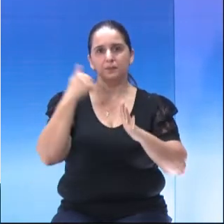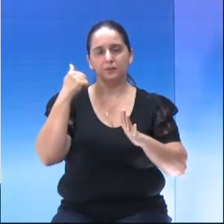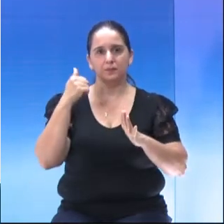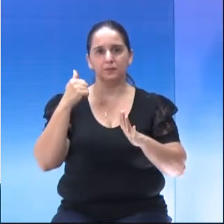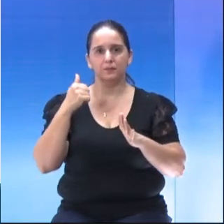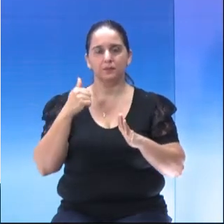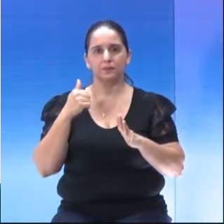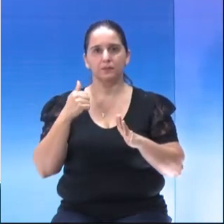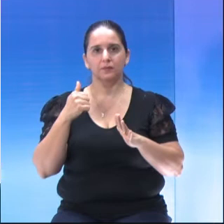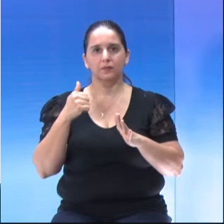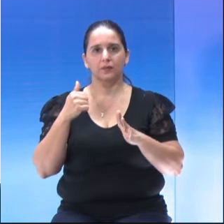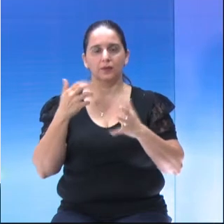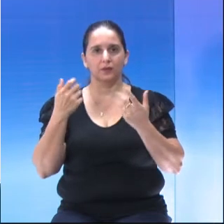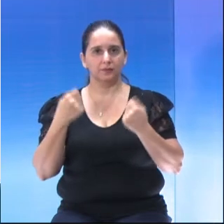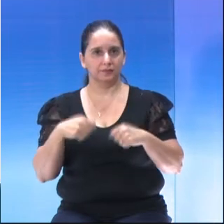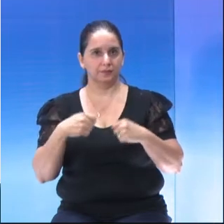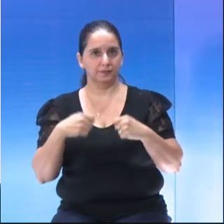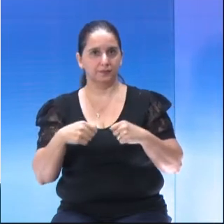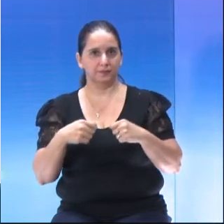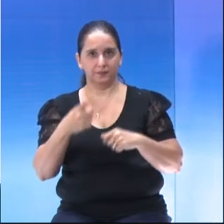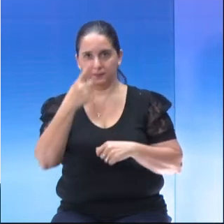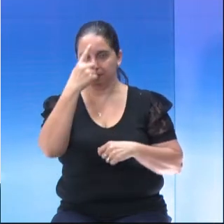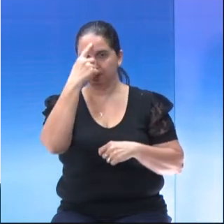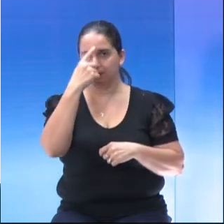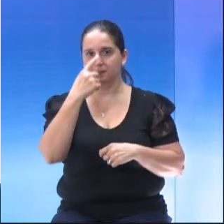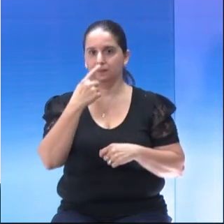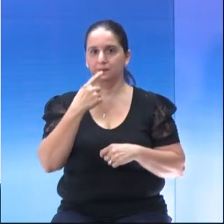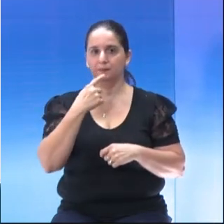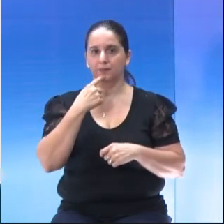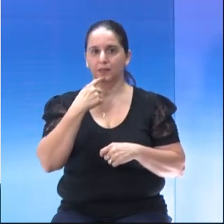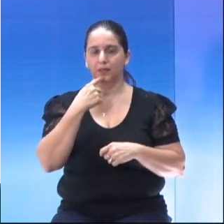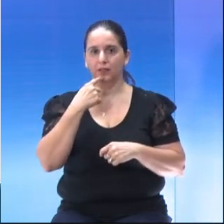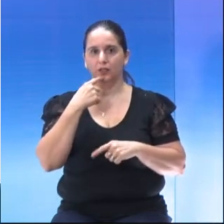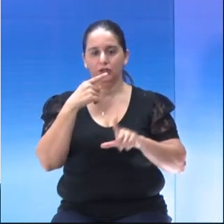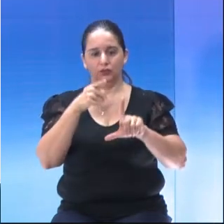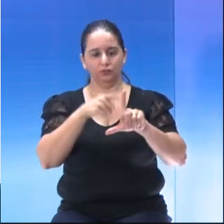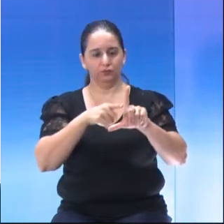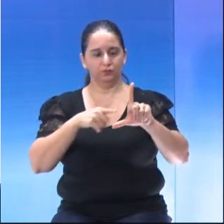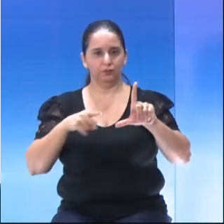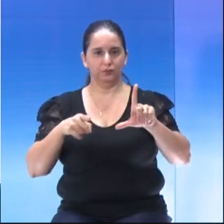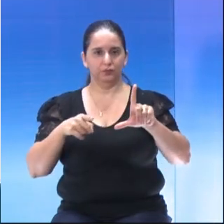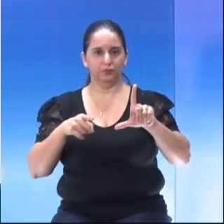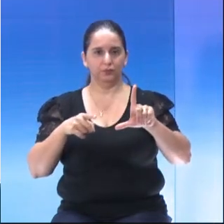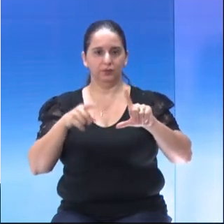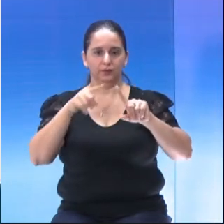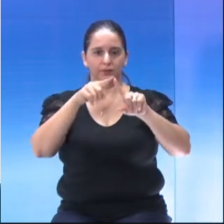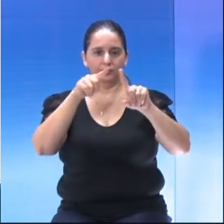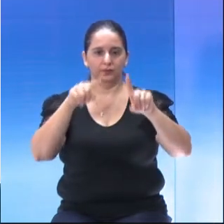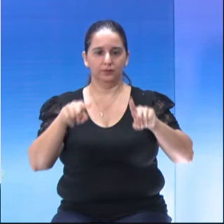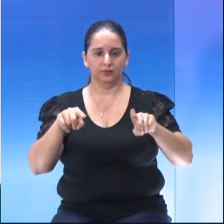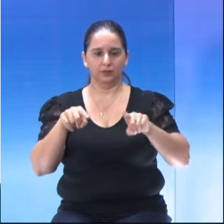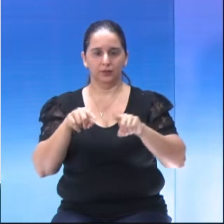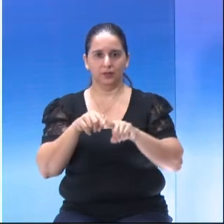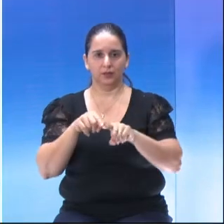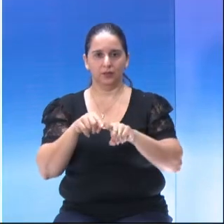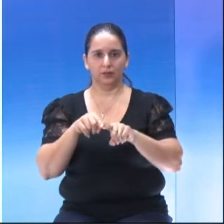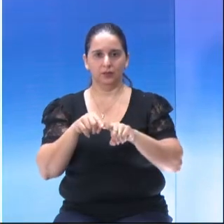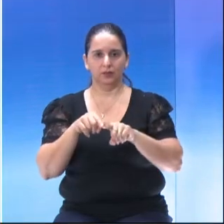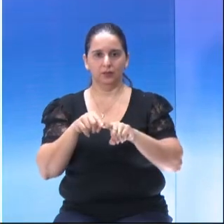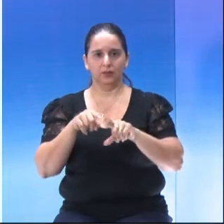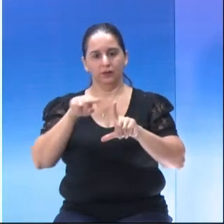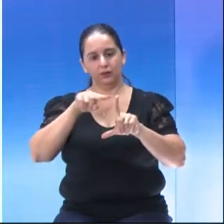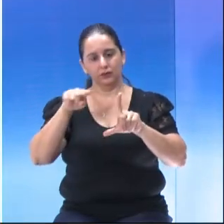pessoal, vamos pegar essa figura e dividir, certo, em triângulos,